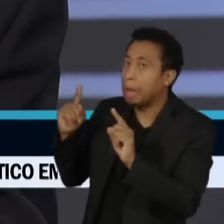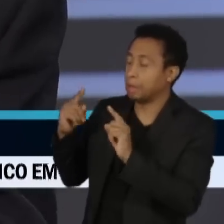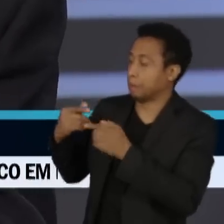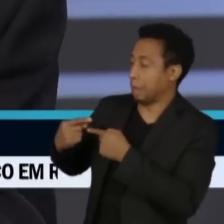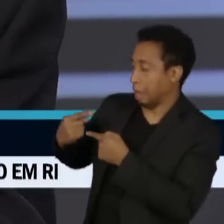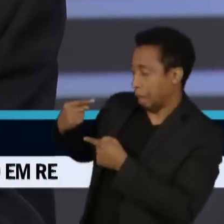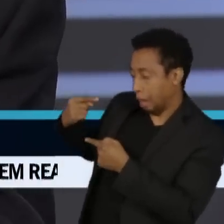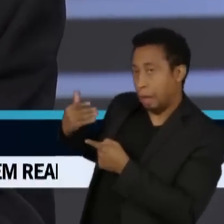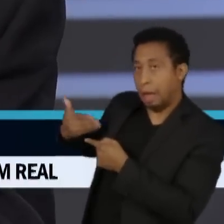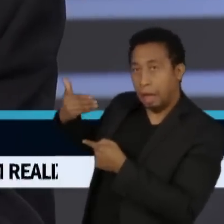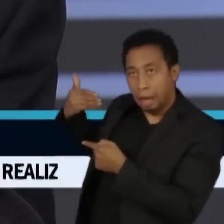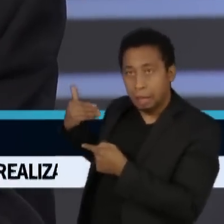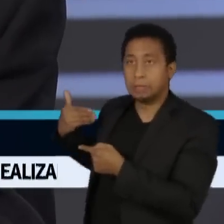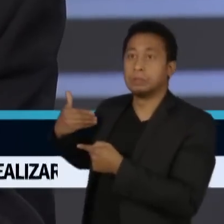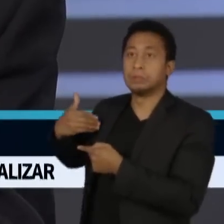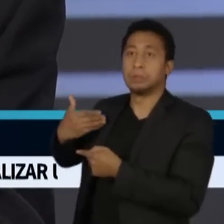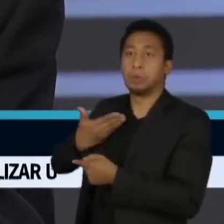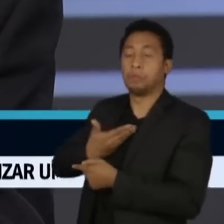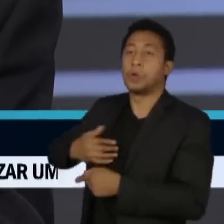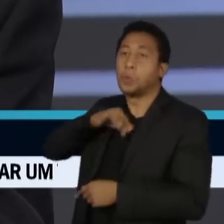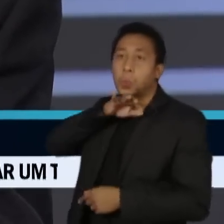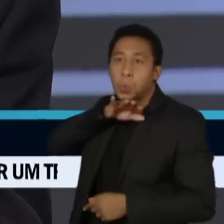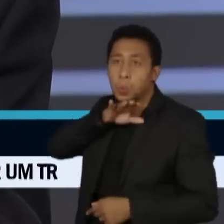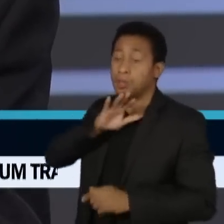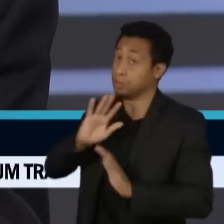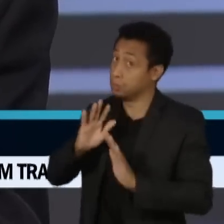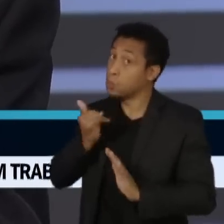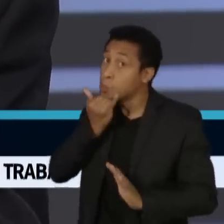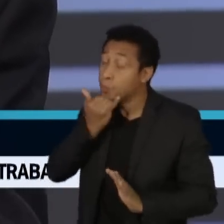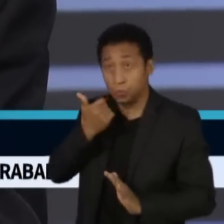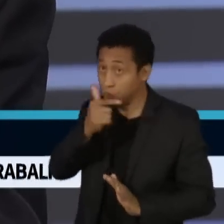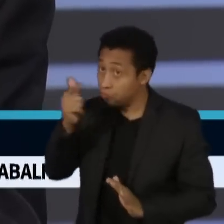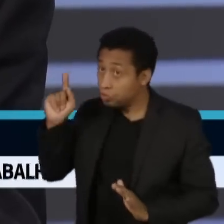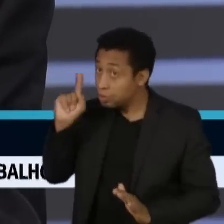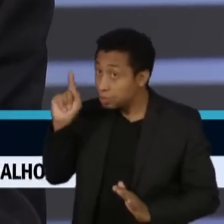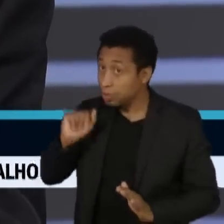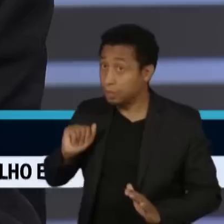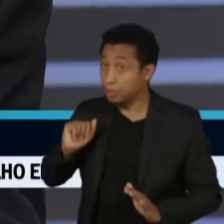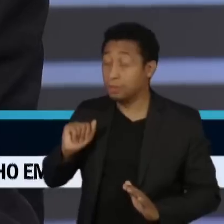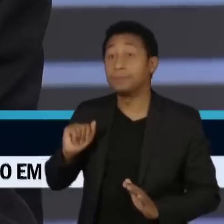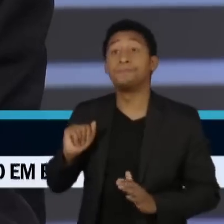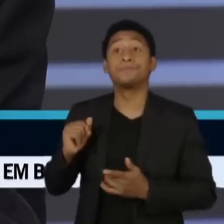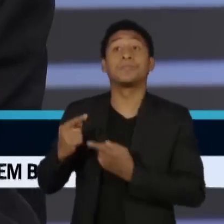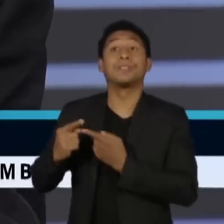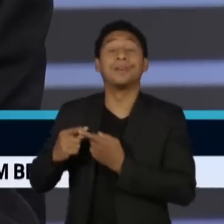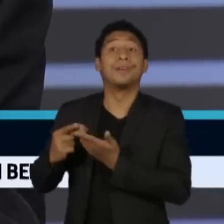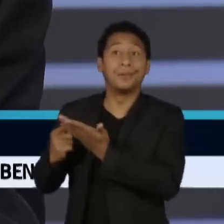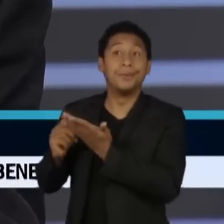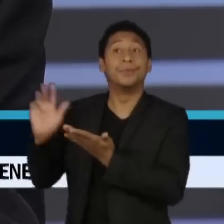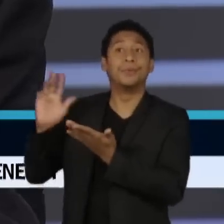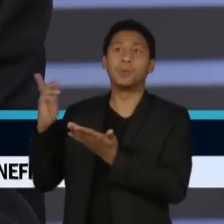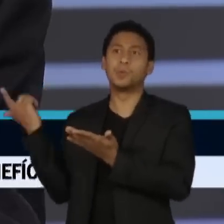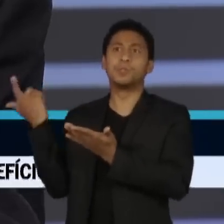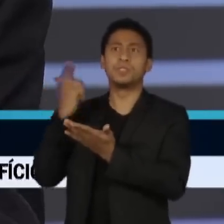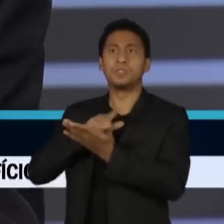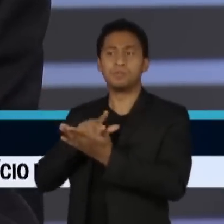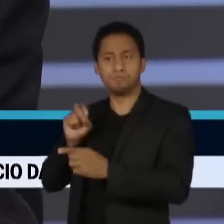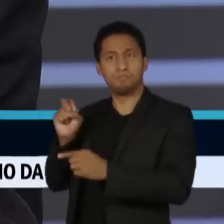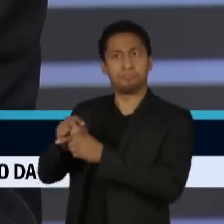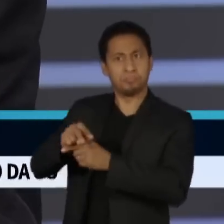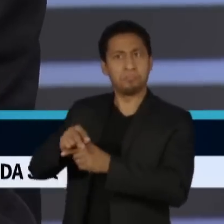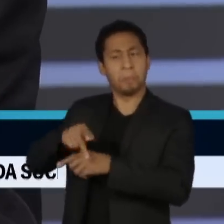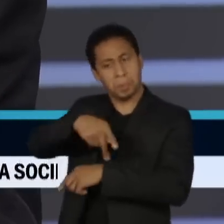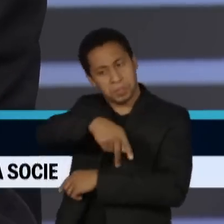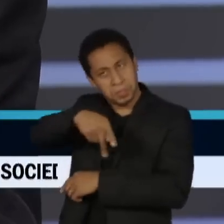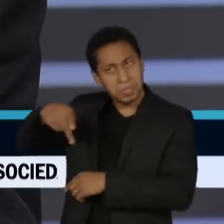o Lula herdou na primeira vez um governo arrumado com dinheiro em caixa agora